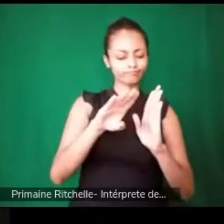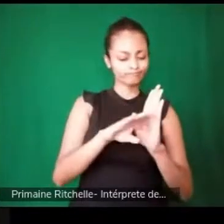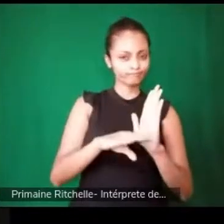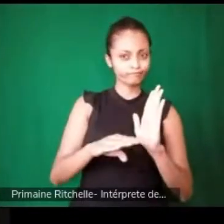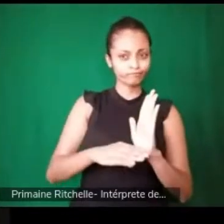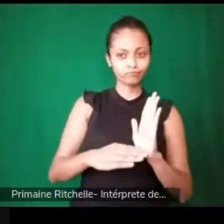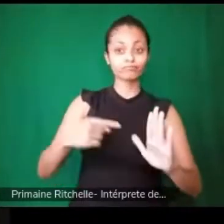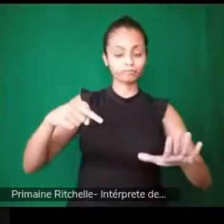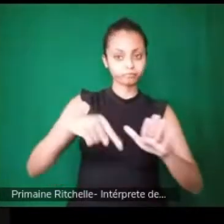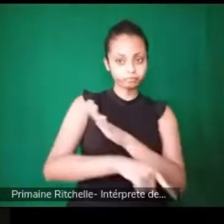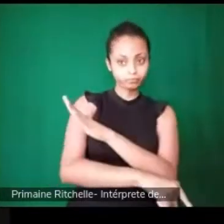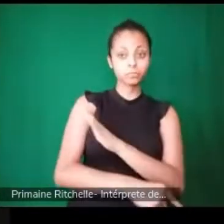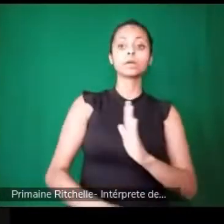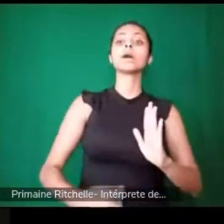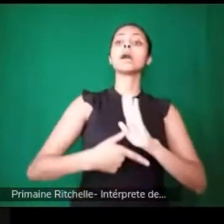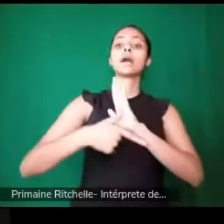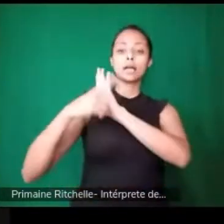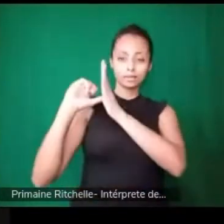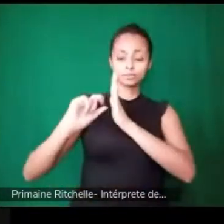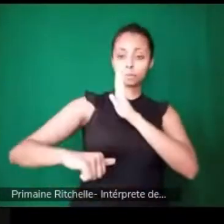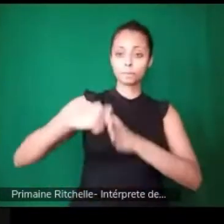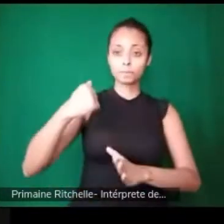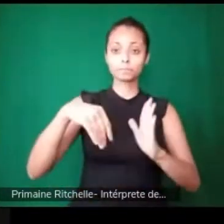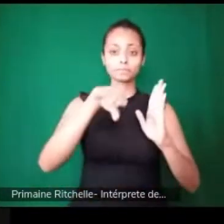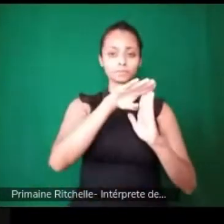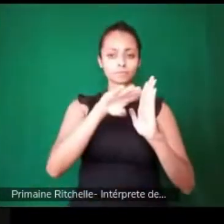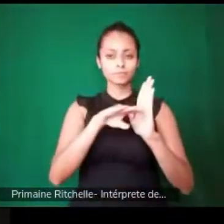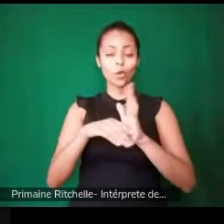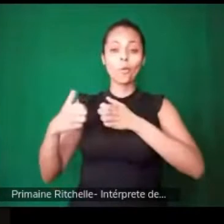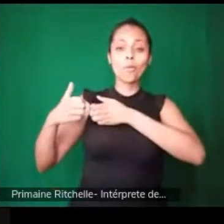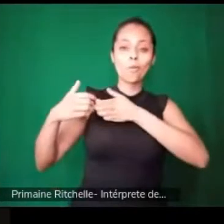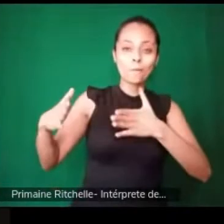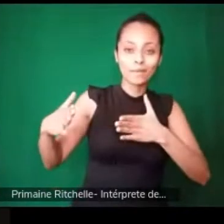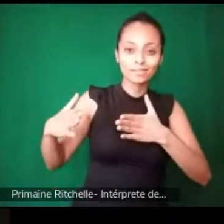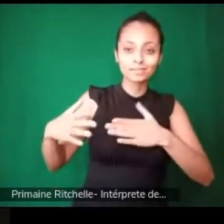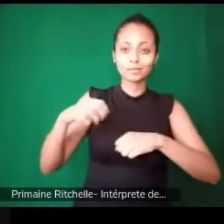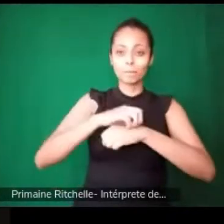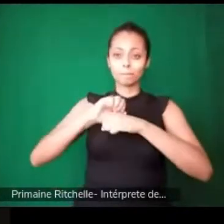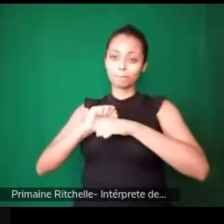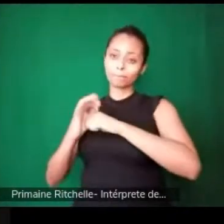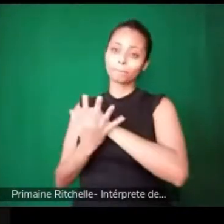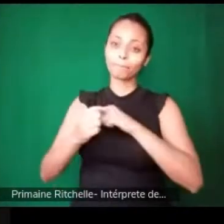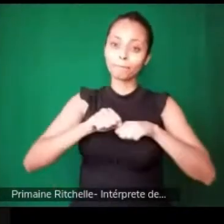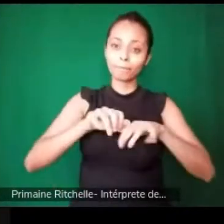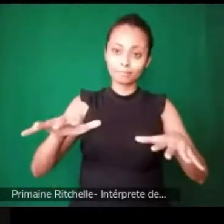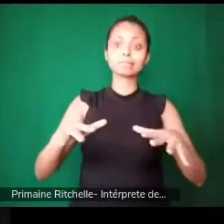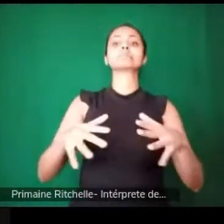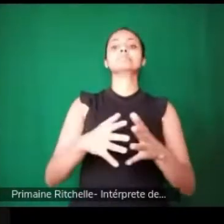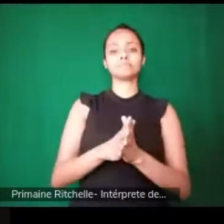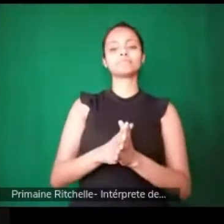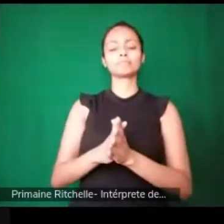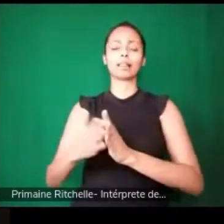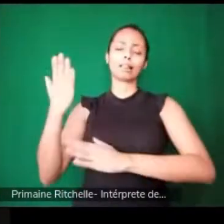foi feito, a primeira versão, bem no início da pandemia, né, que a realidade era outra, né, a gente não tinha